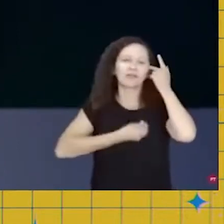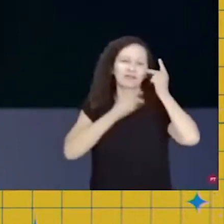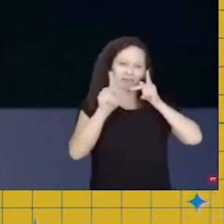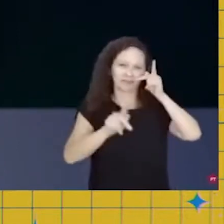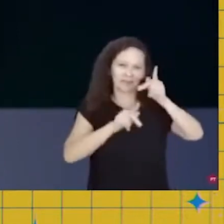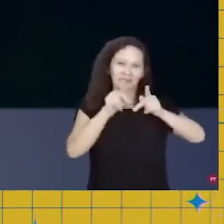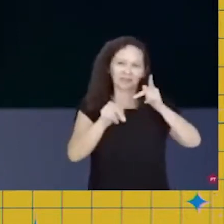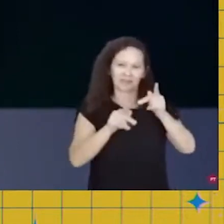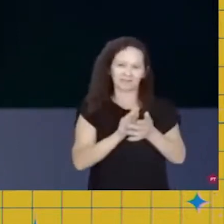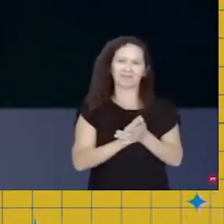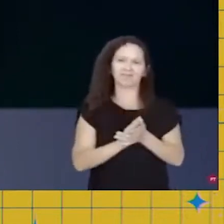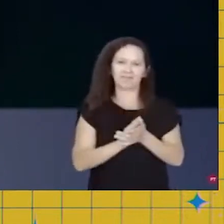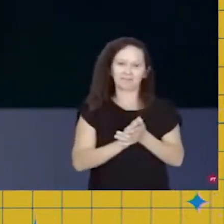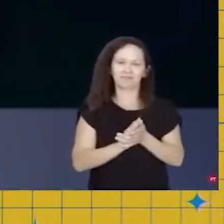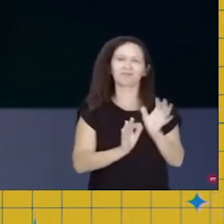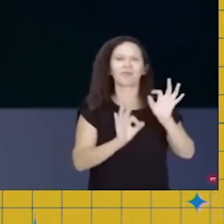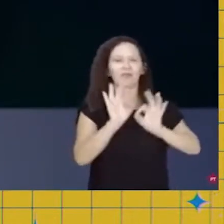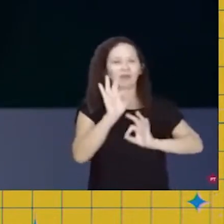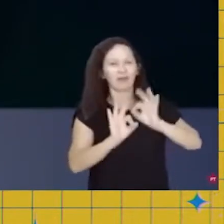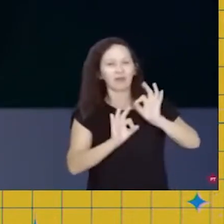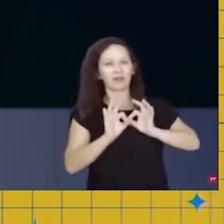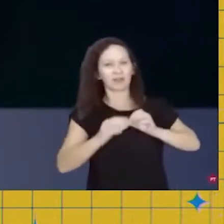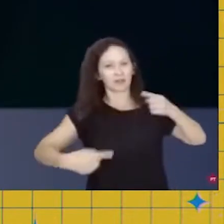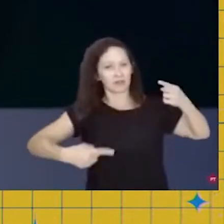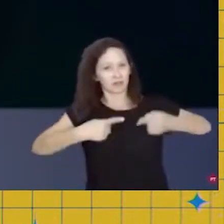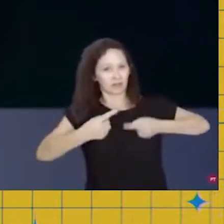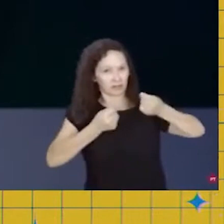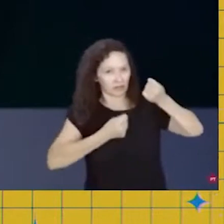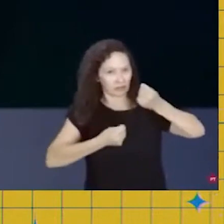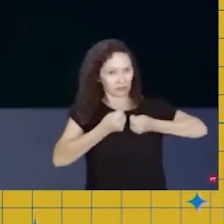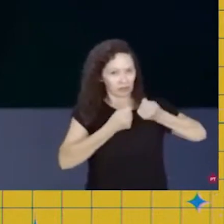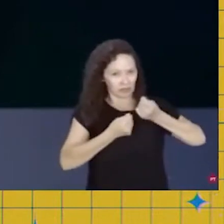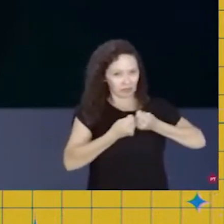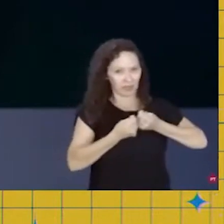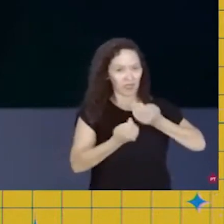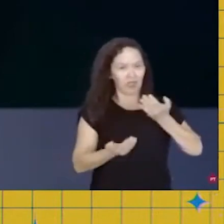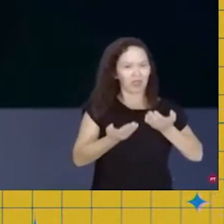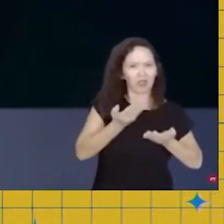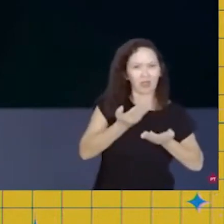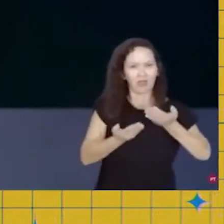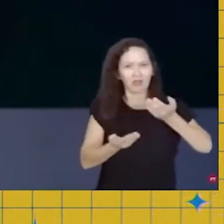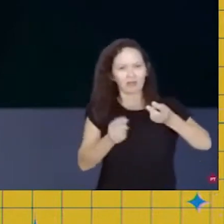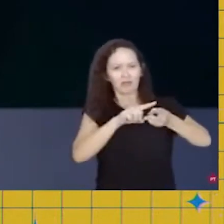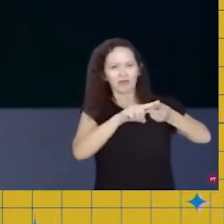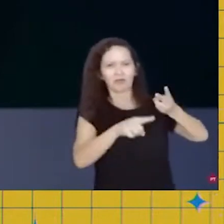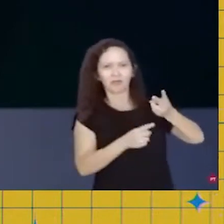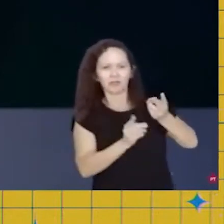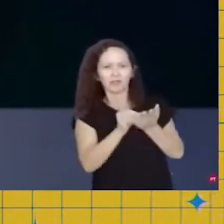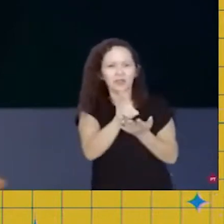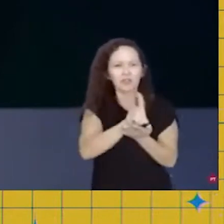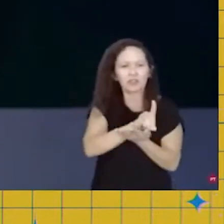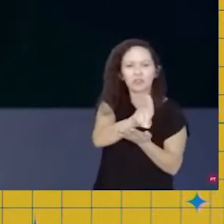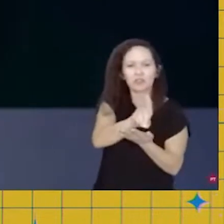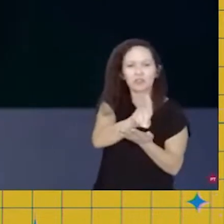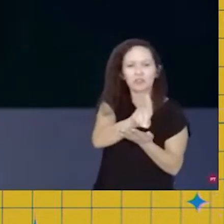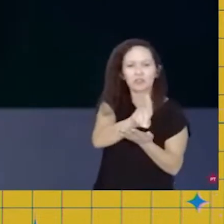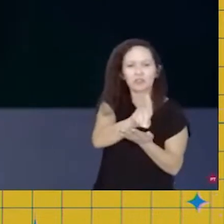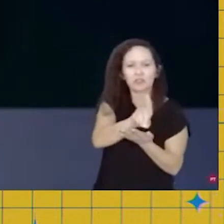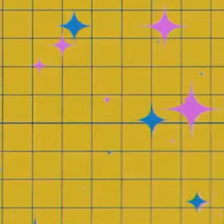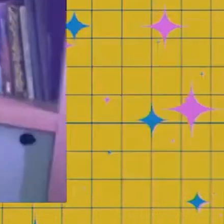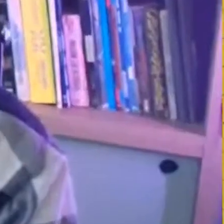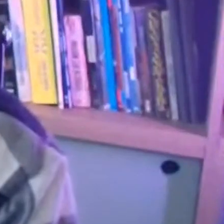conduzir a política econômica compatibilizando essas duas diretrizes que não podem estar em antagonismo